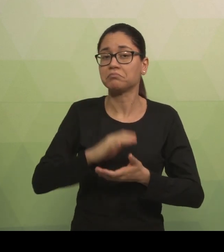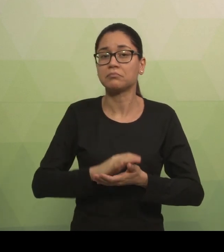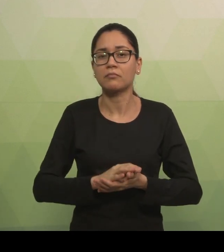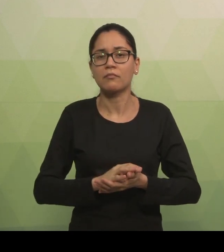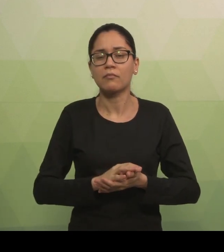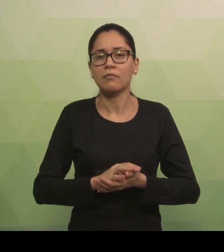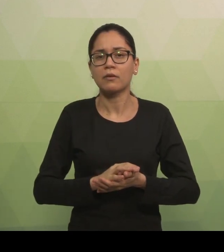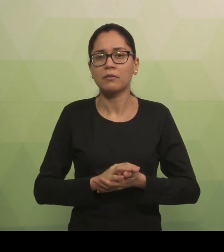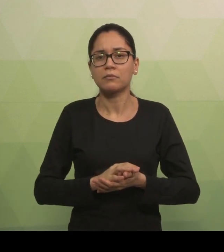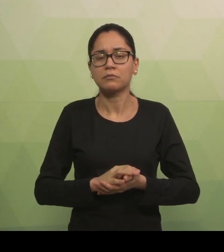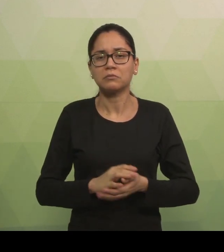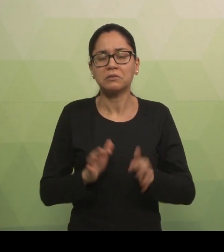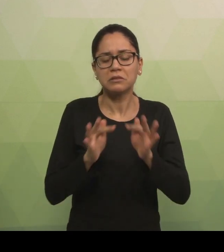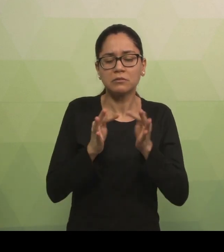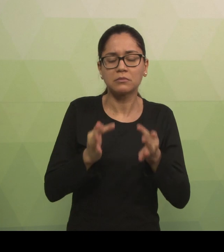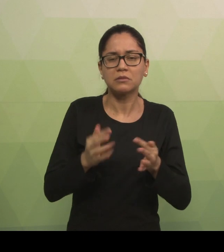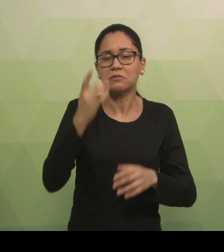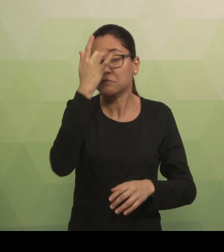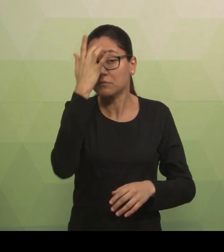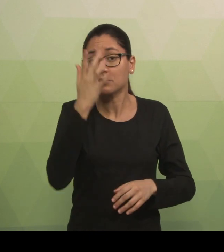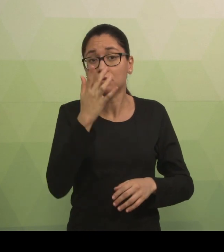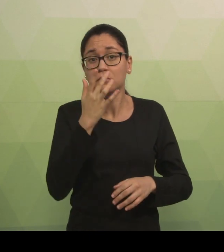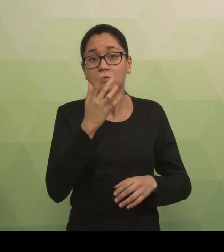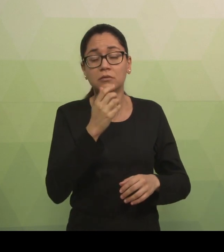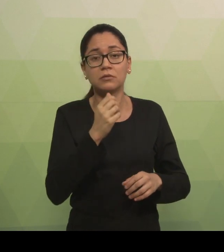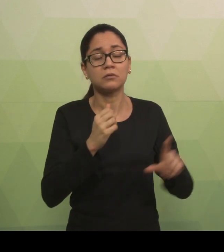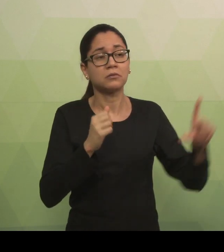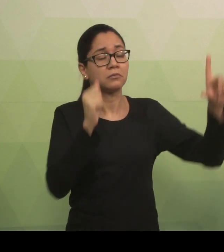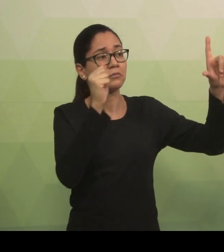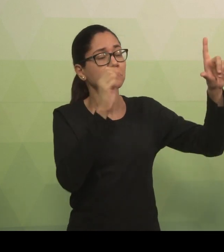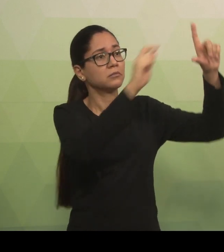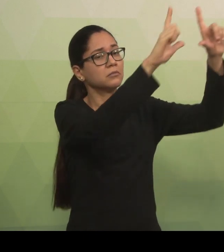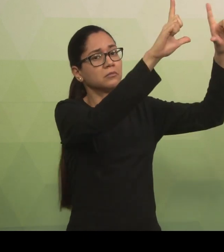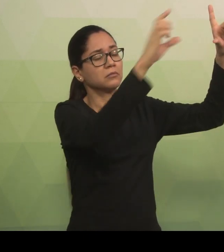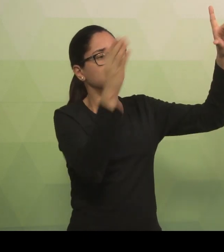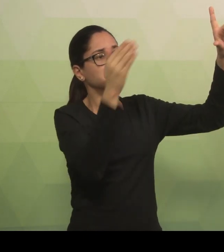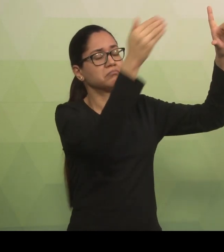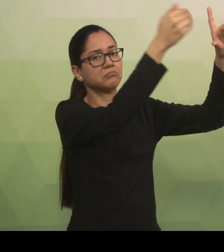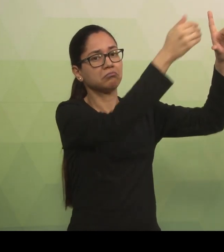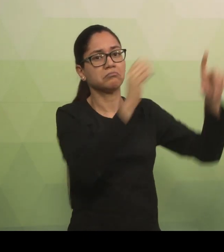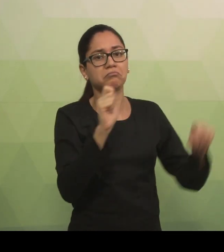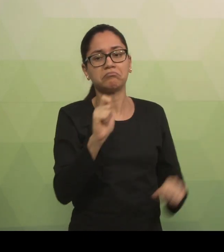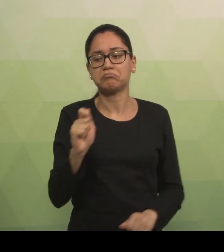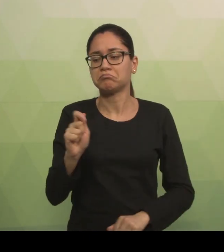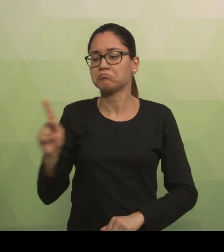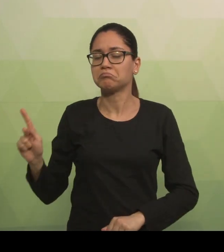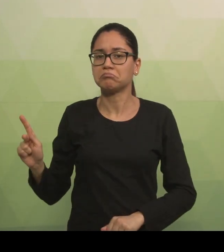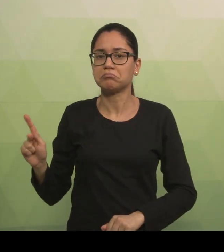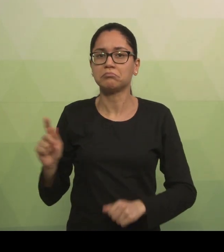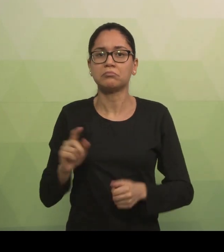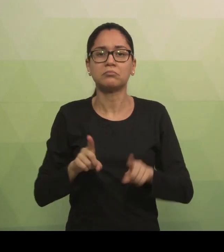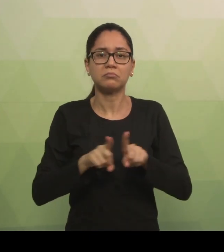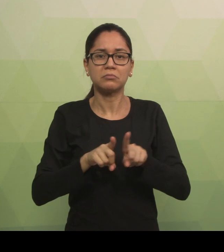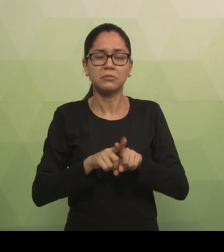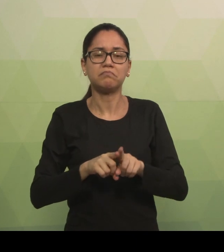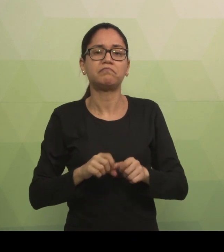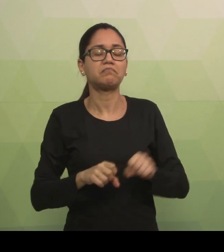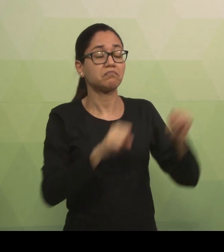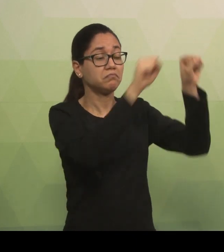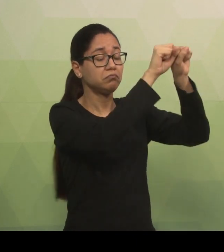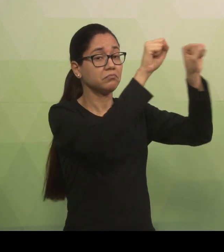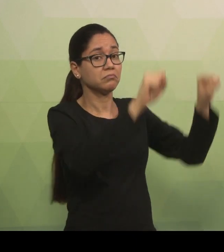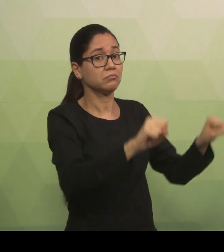com que uma interface, um programa de um computador ou um website pode ser utilizado.